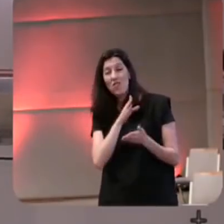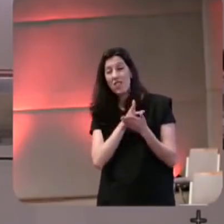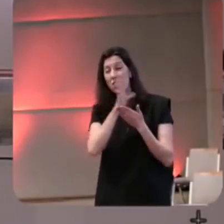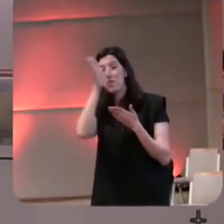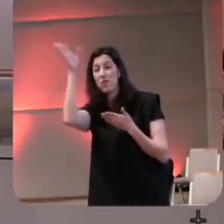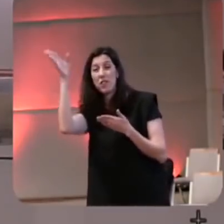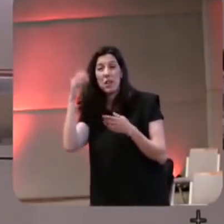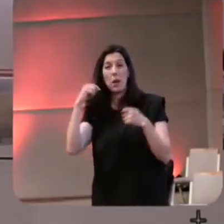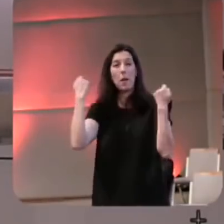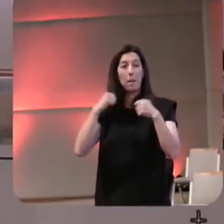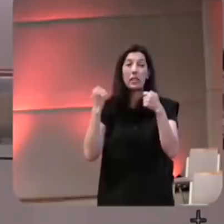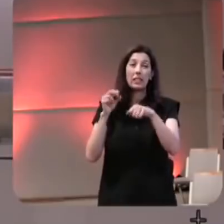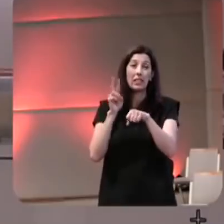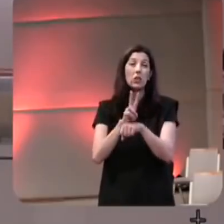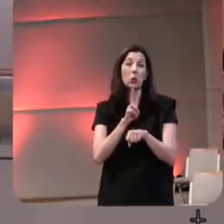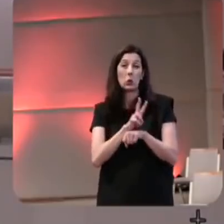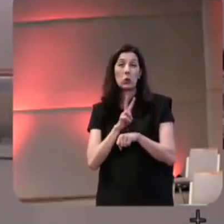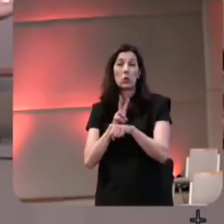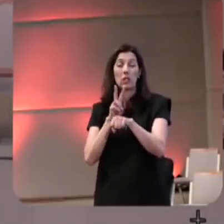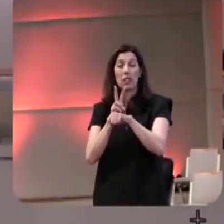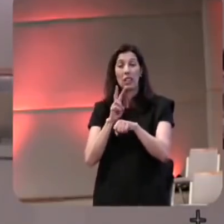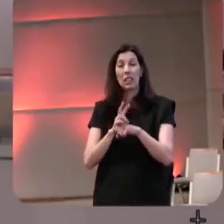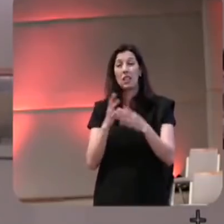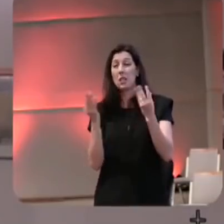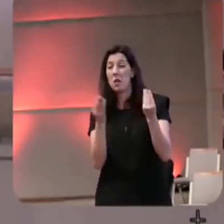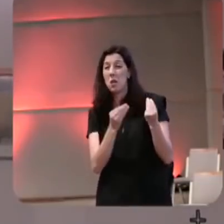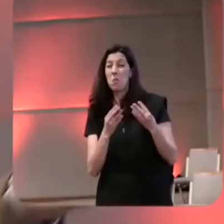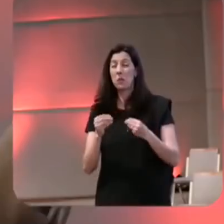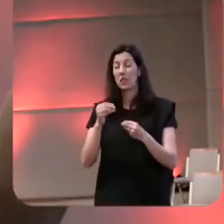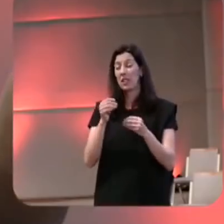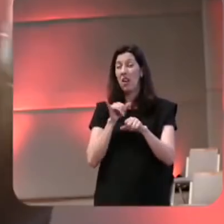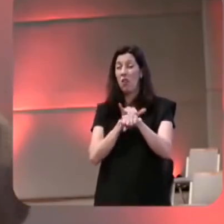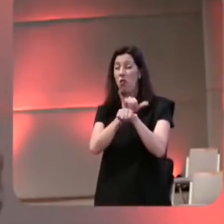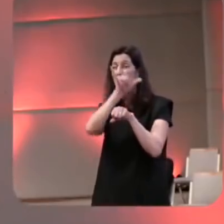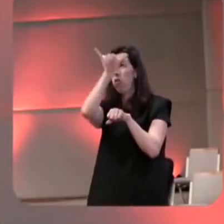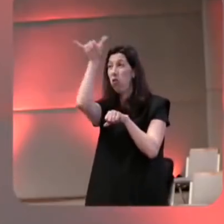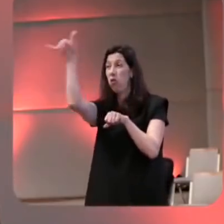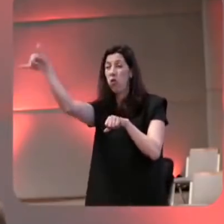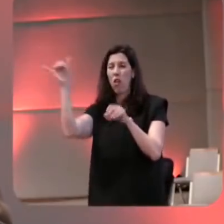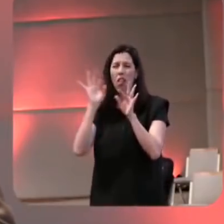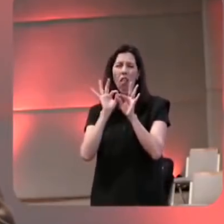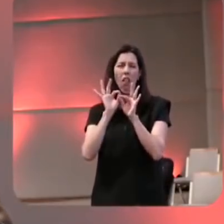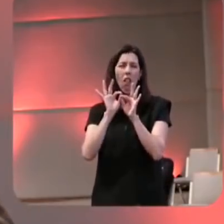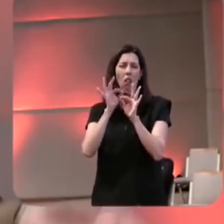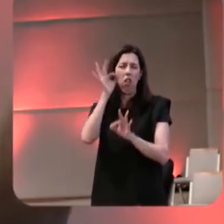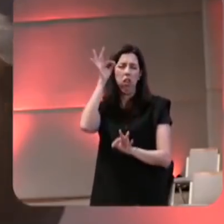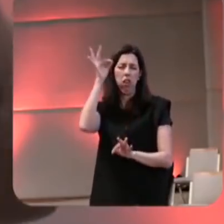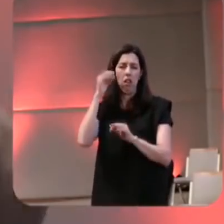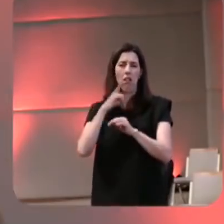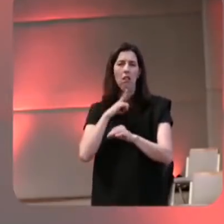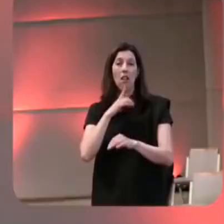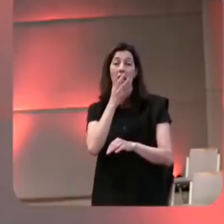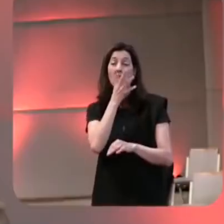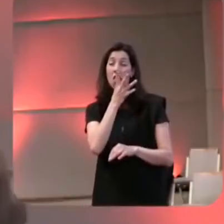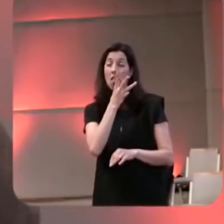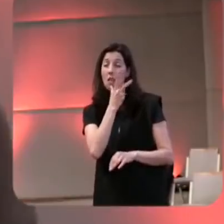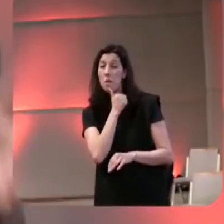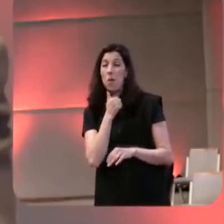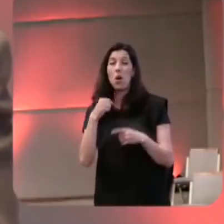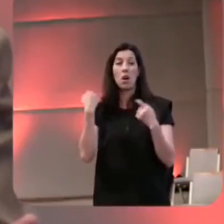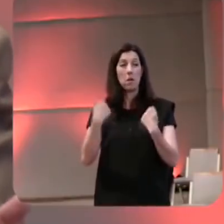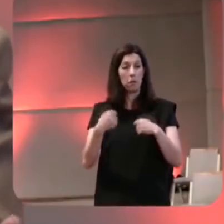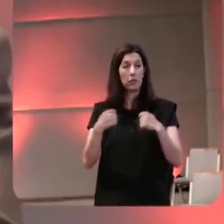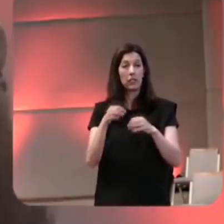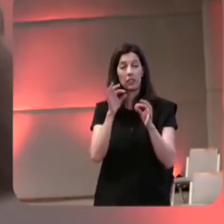Ela precisa de cuidar dos outros, e a gente fazer uma viagem de avião de tão longo tempo, fazer uma conexão que